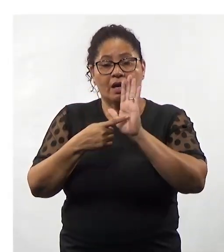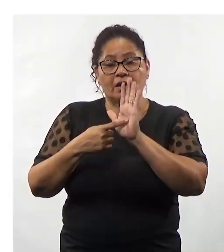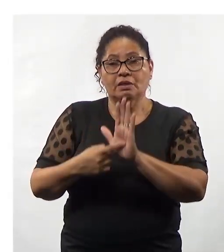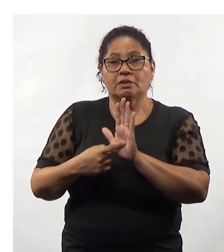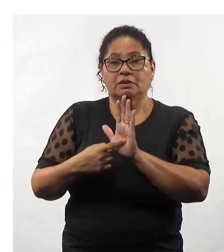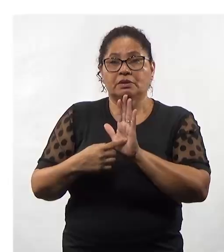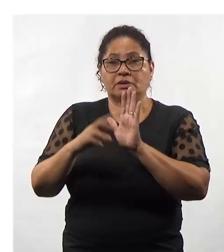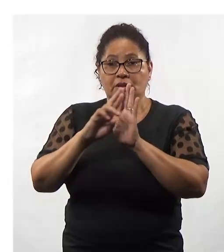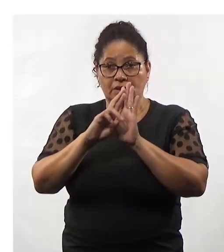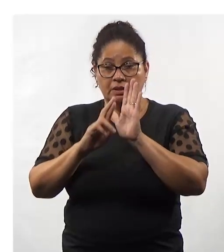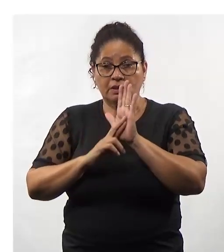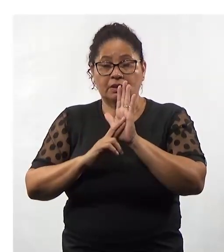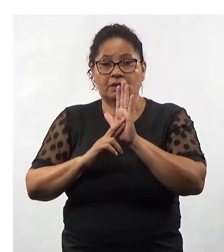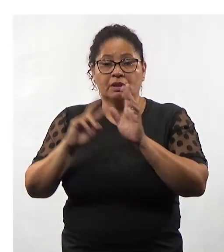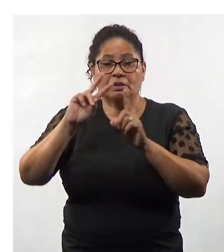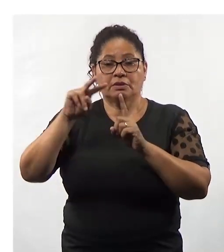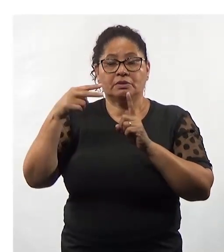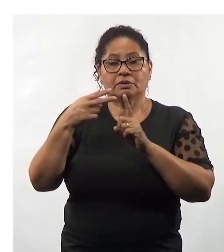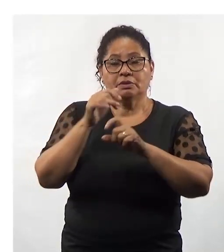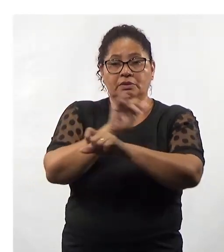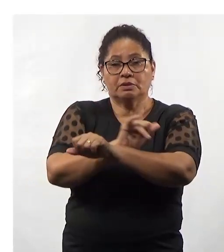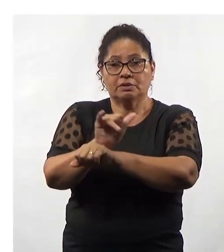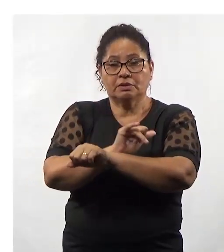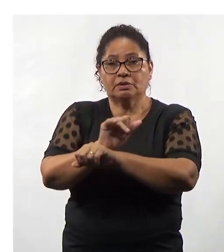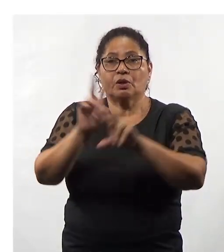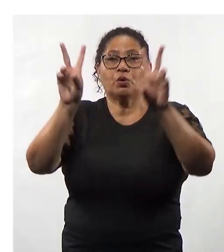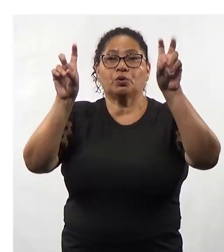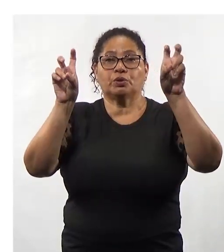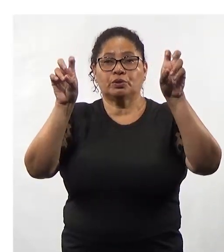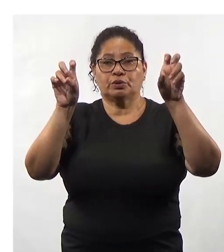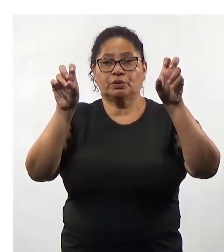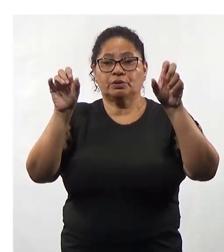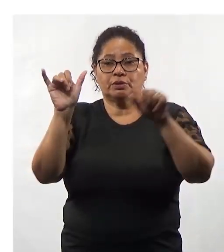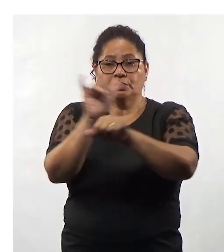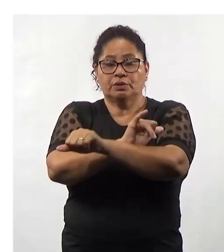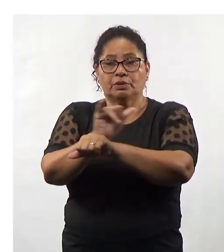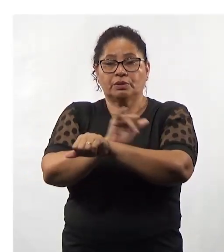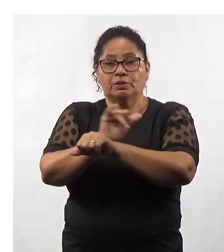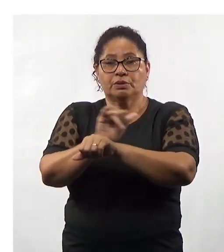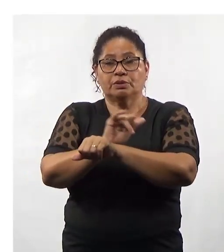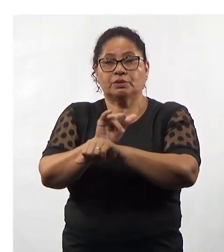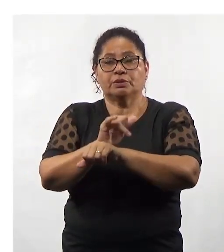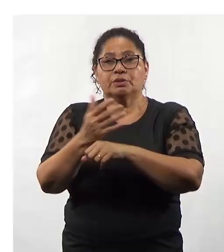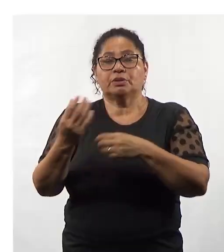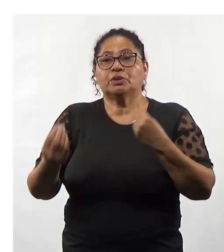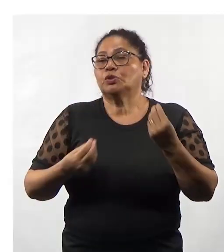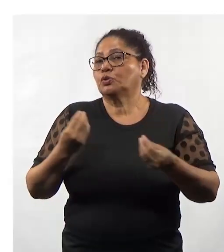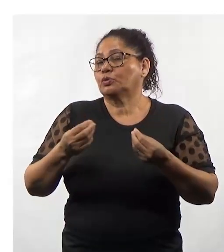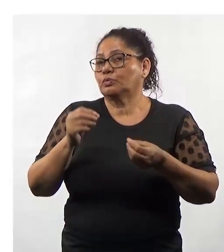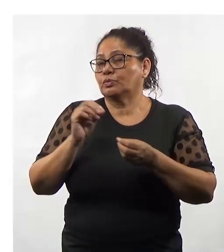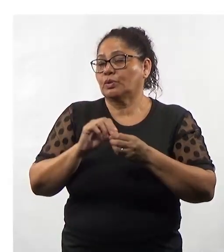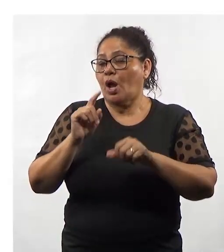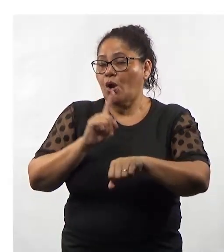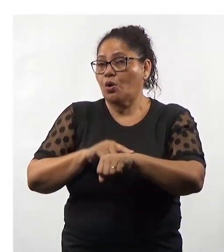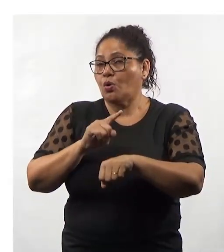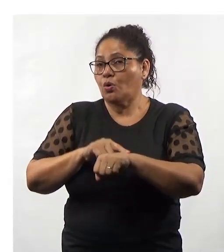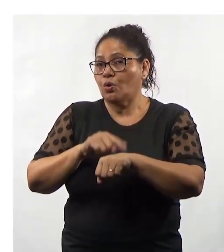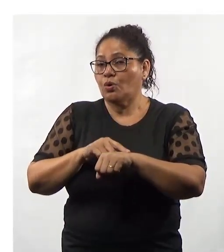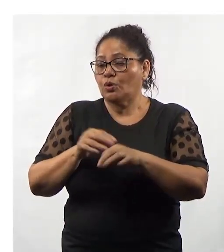representa uma perspectiva estratégica ou uma temática estratégica que eu vou levar em consideração na hora